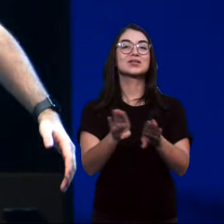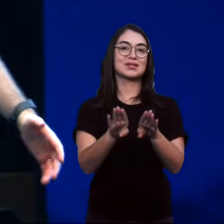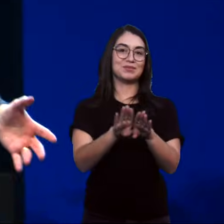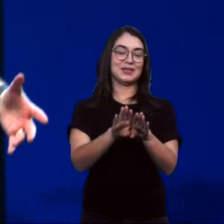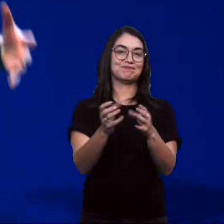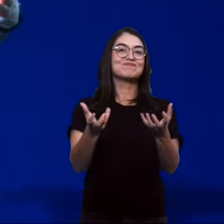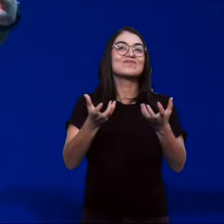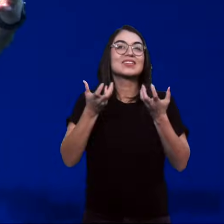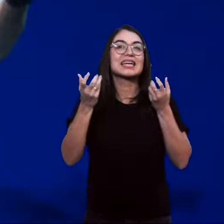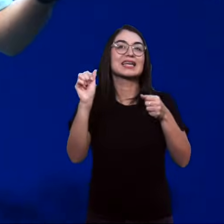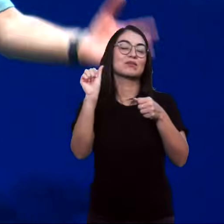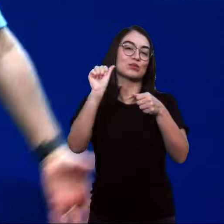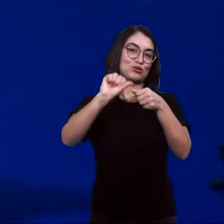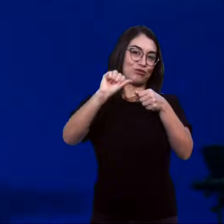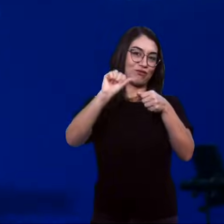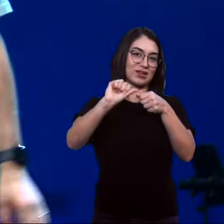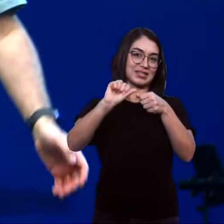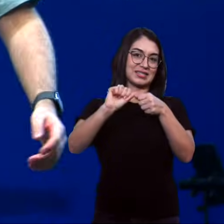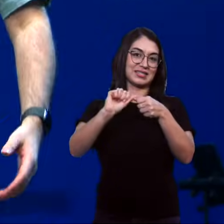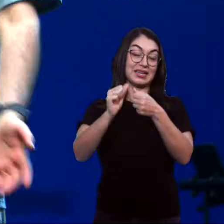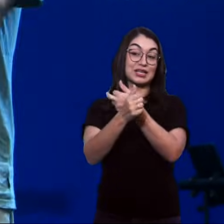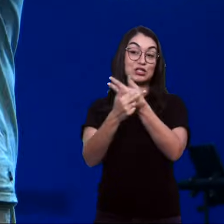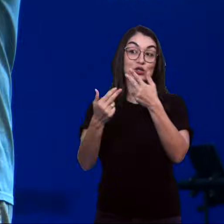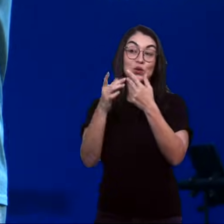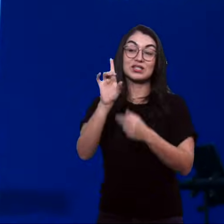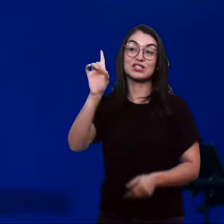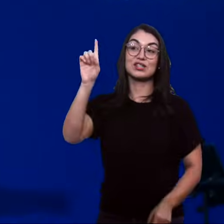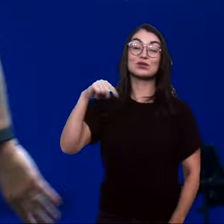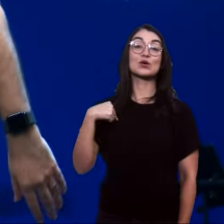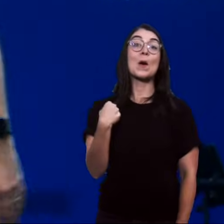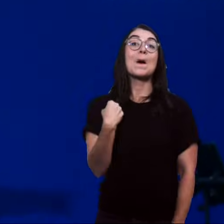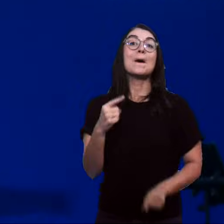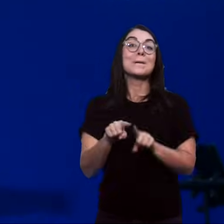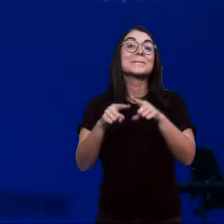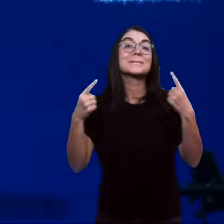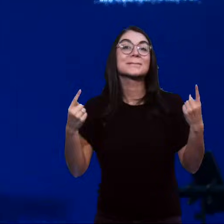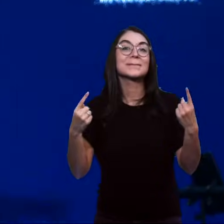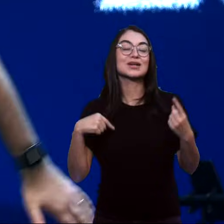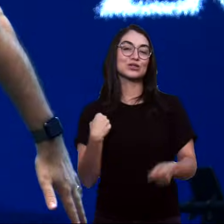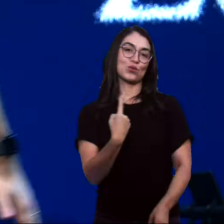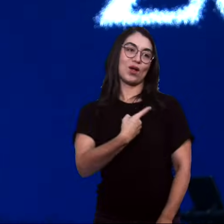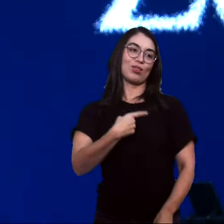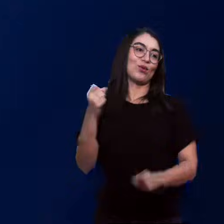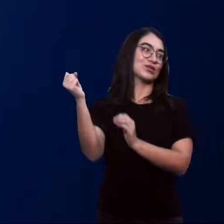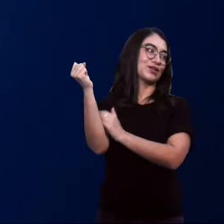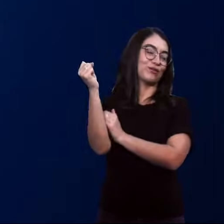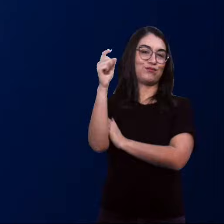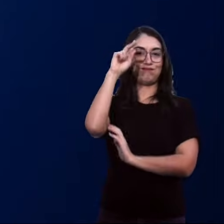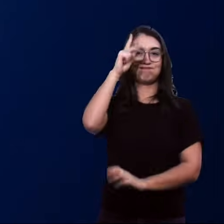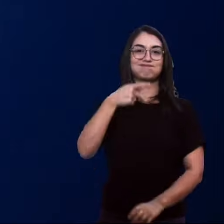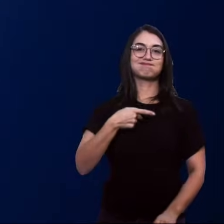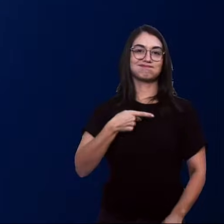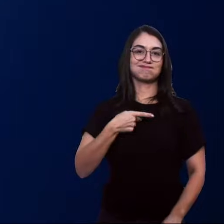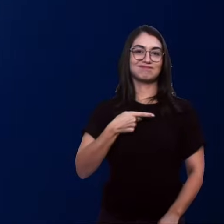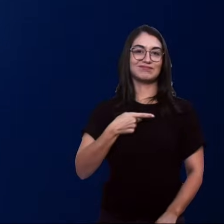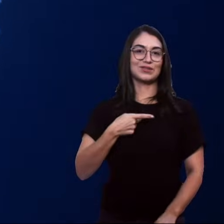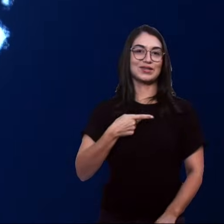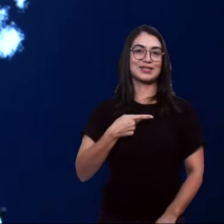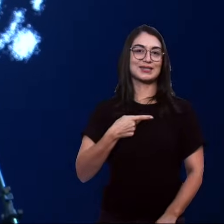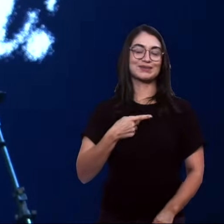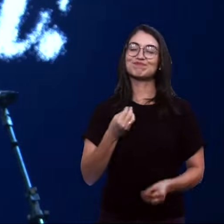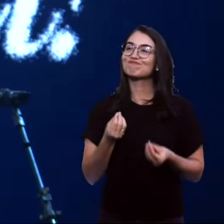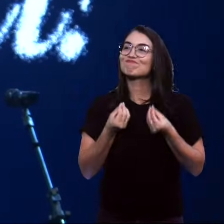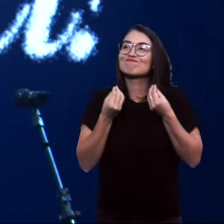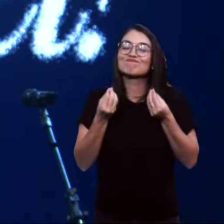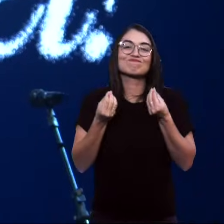Deus com métodos humanos? E aqui a Bíblia está ensinando para nós que não dá. A obra de Deus é